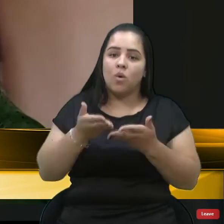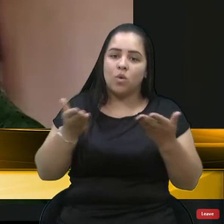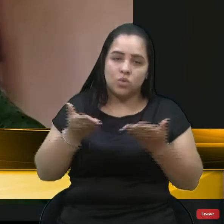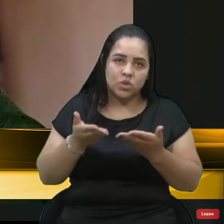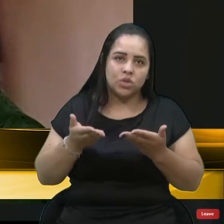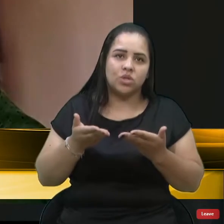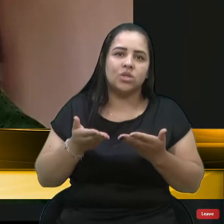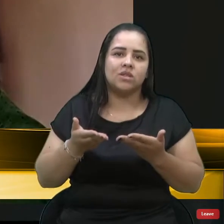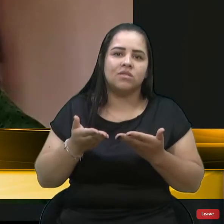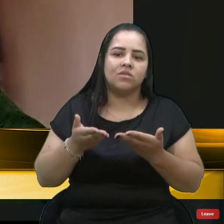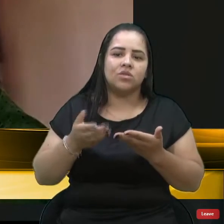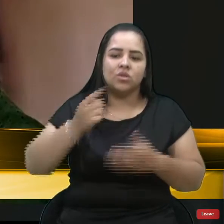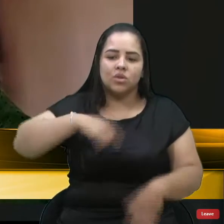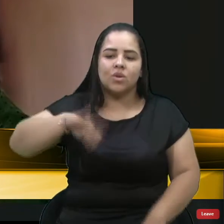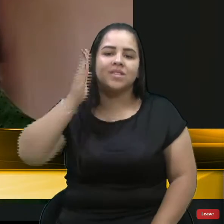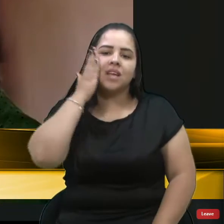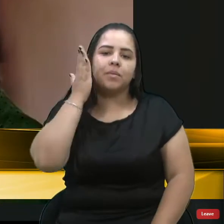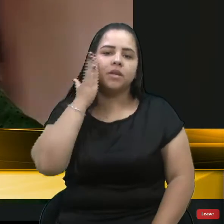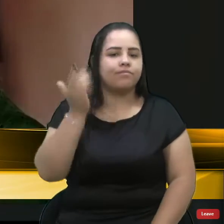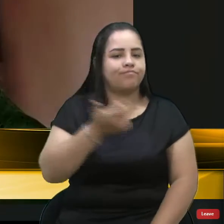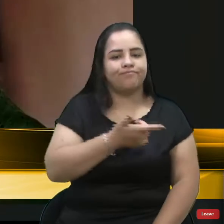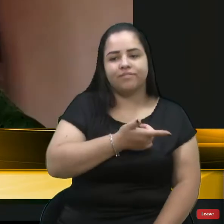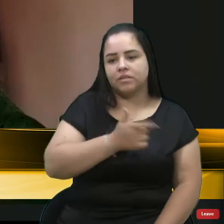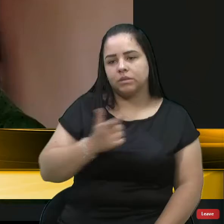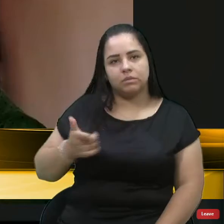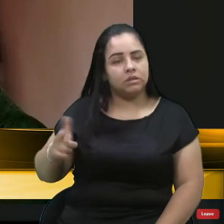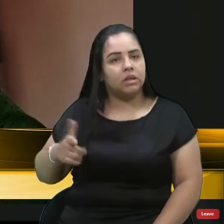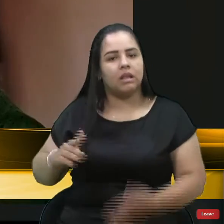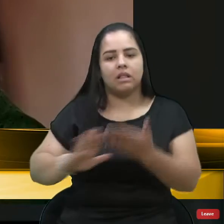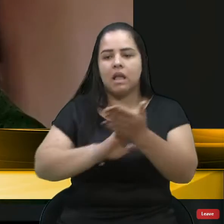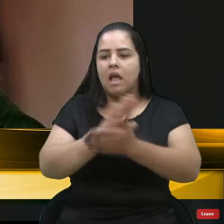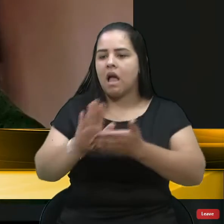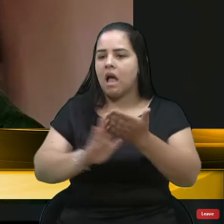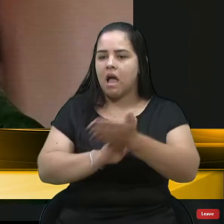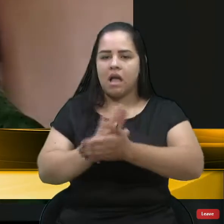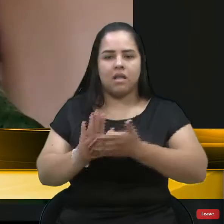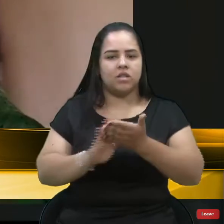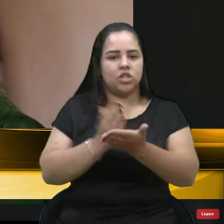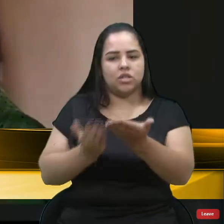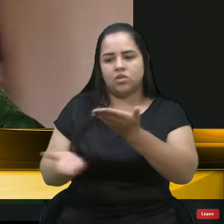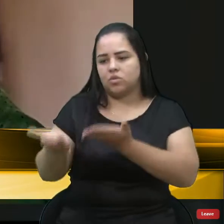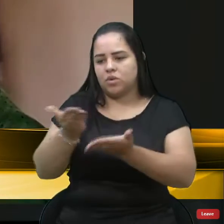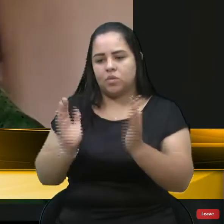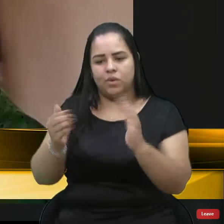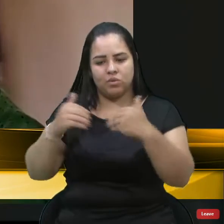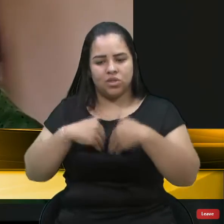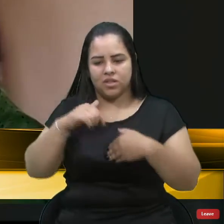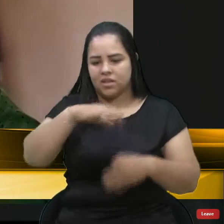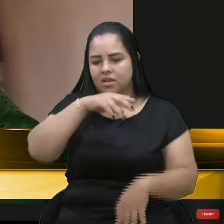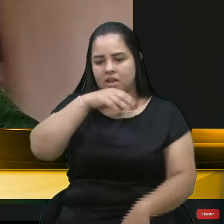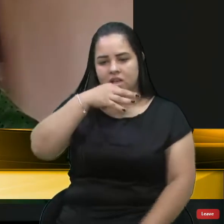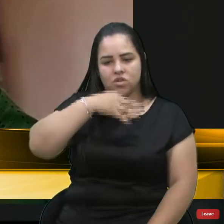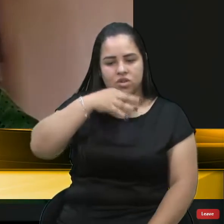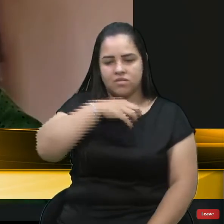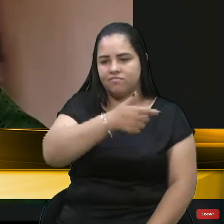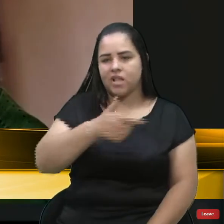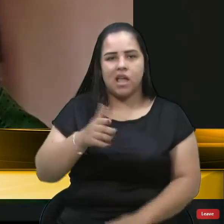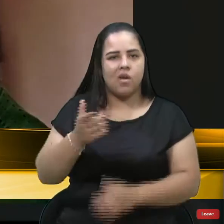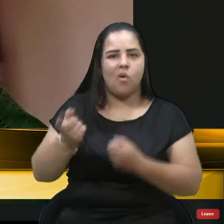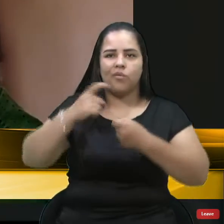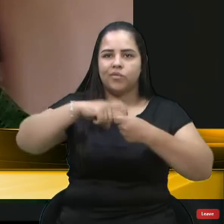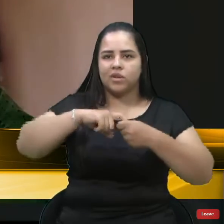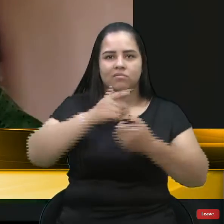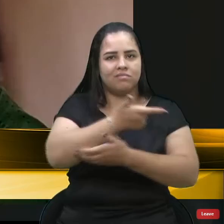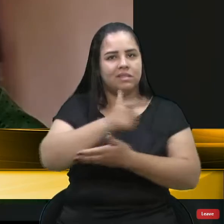né, esse atendimento, Caxias do Sul não fez nenhum convênio, não formalizou nenhum instrumento para que se pudesse atender.